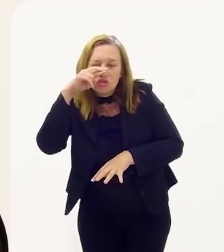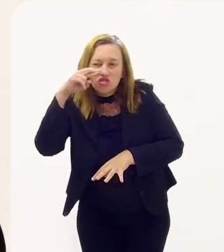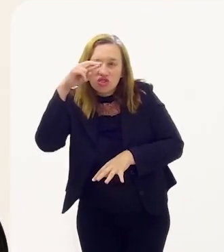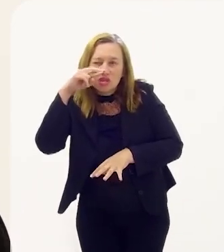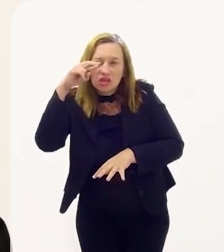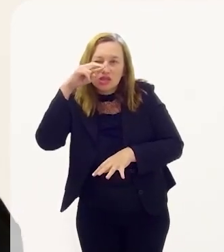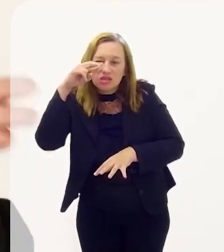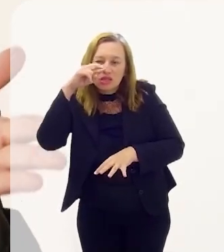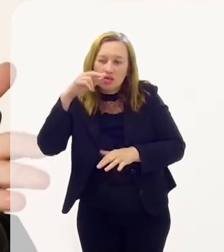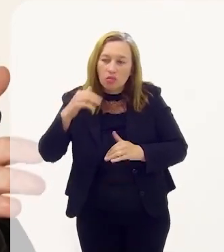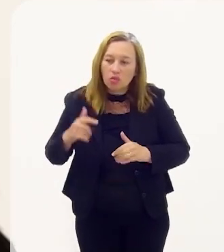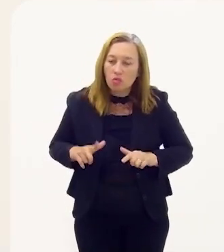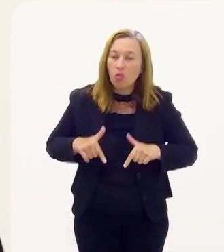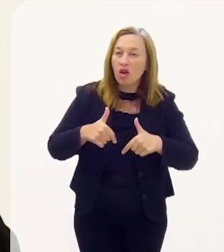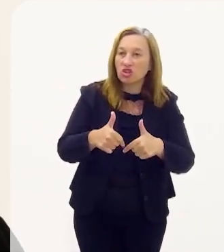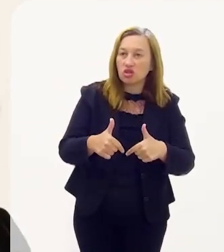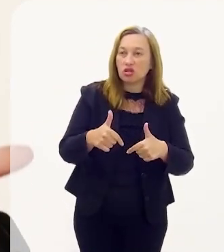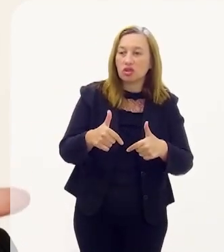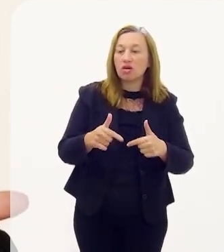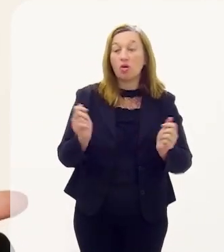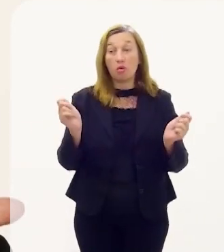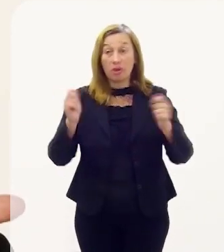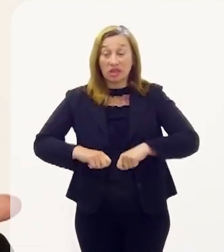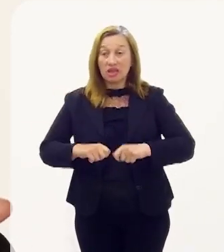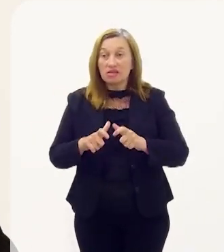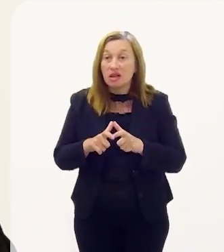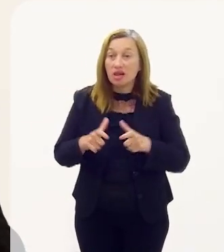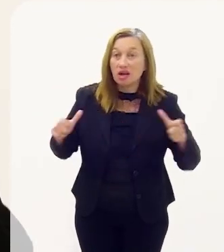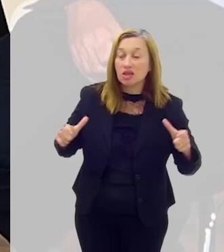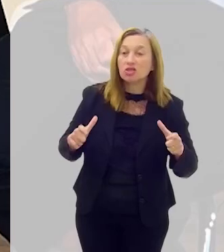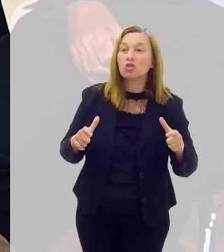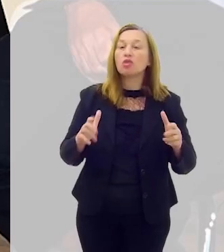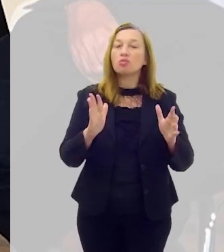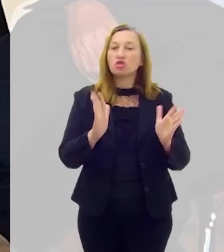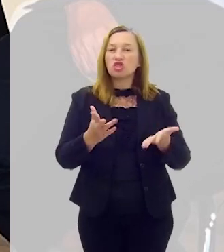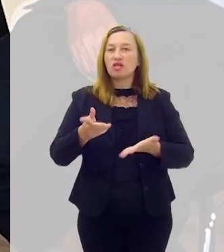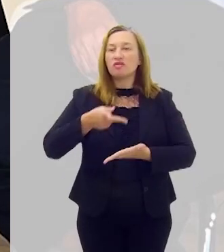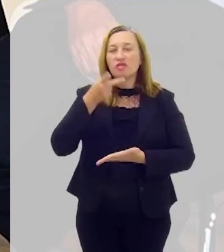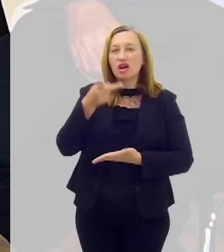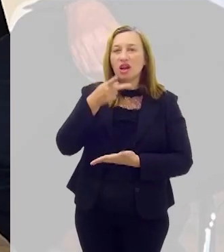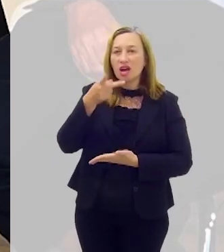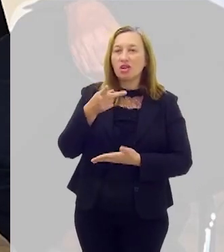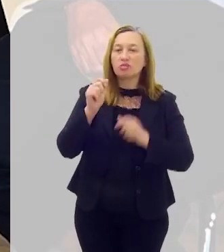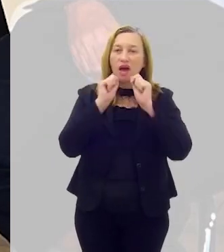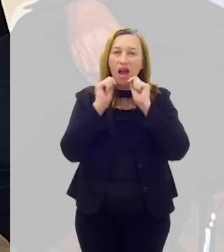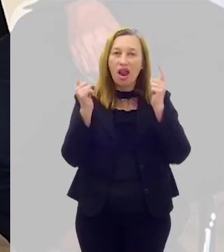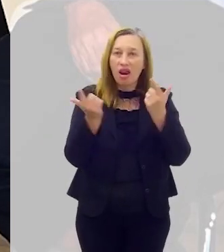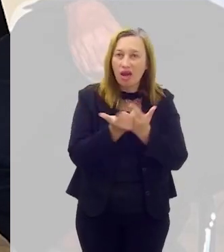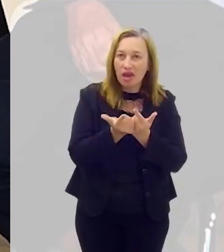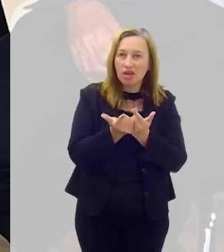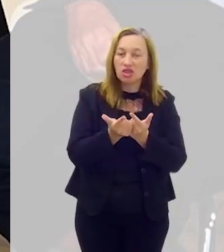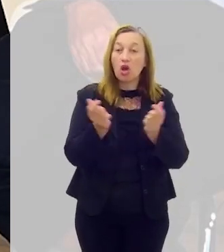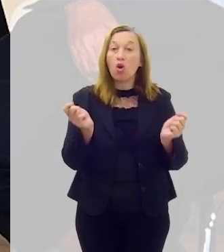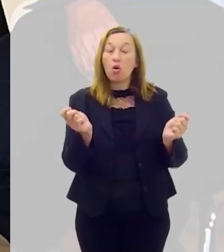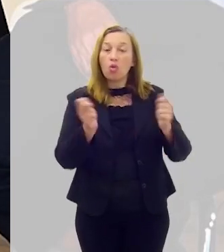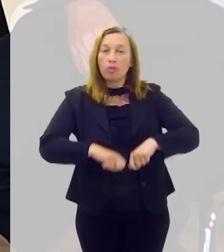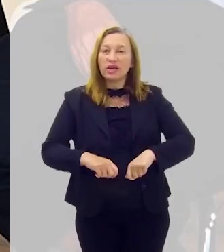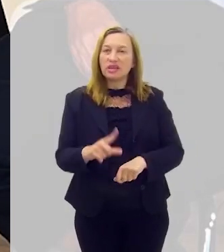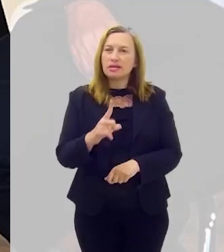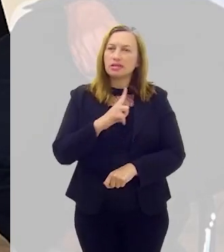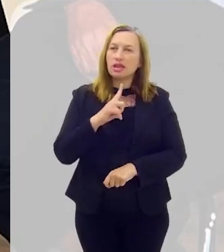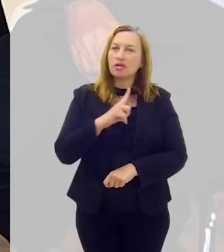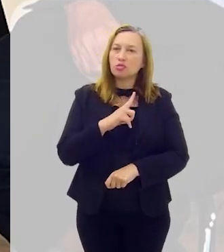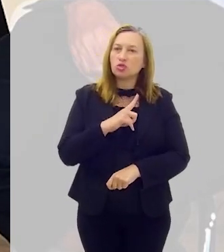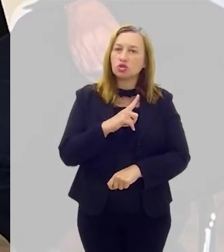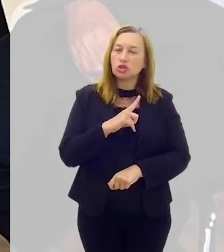investigativa, né? E é uma competência bastante ampla, né? Como aqui nós temos dentro da Alerj a